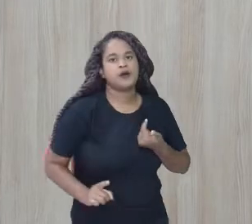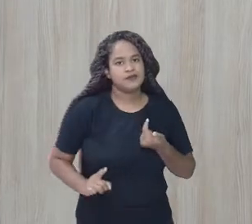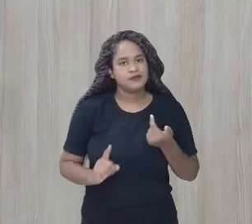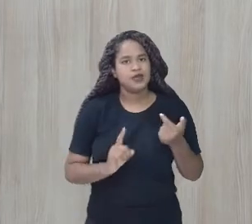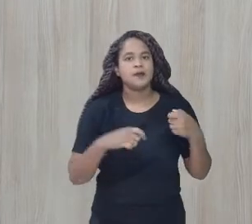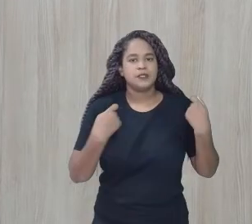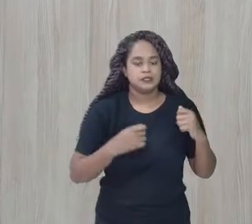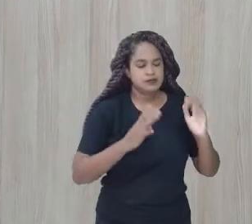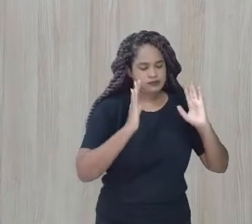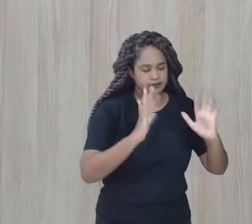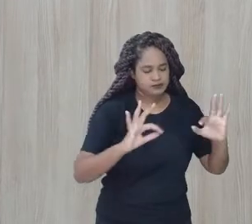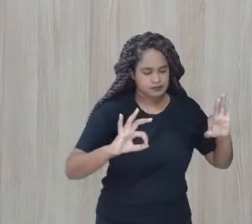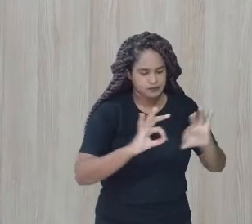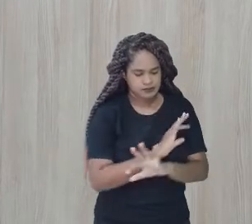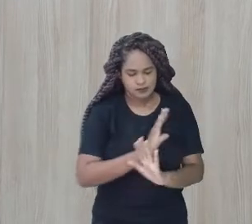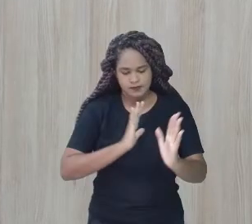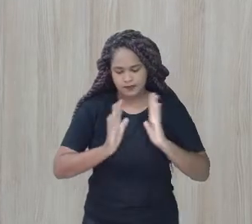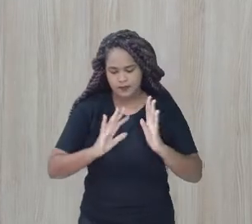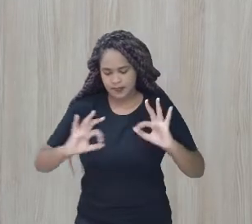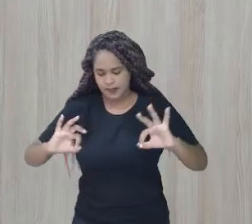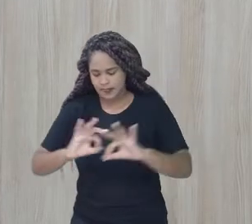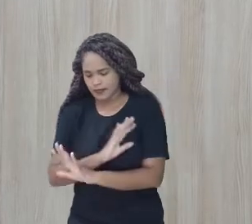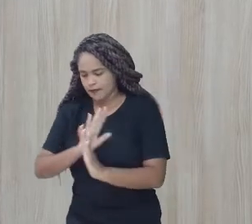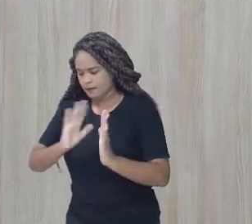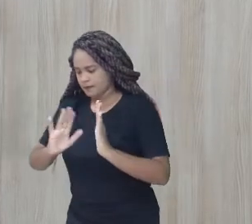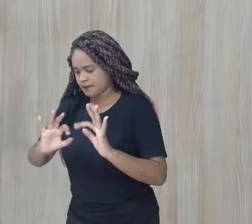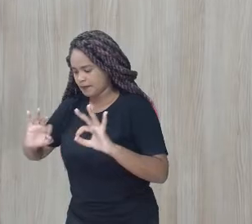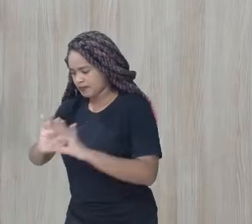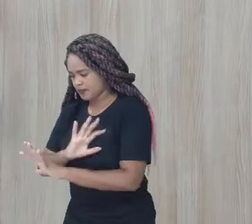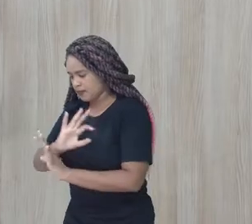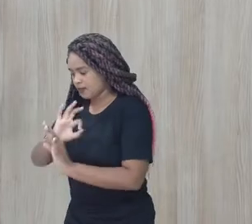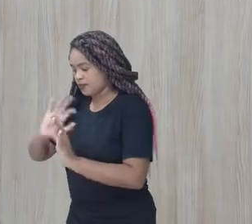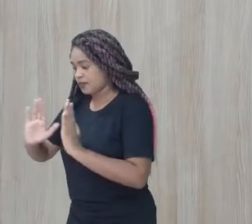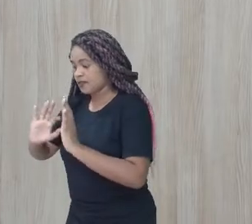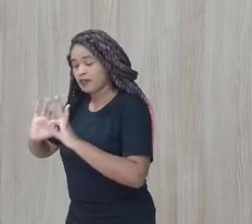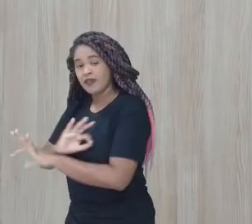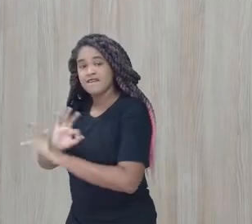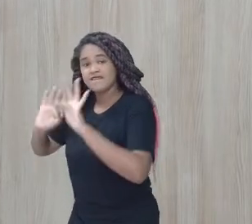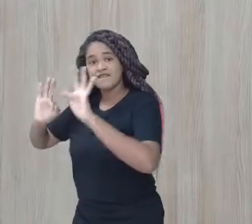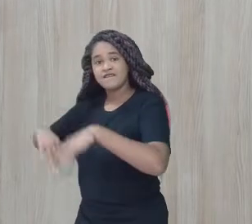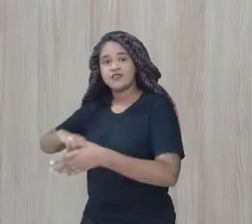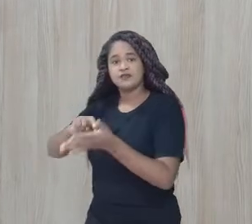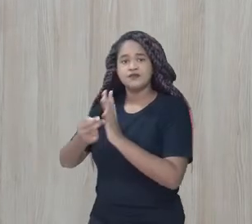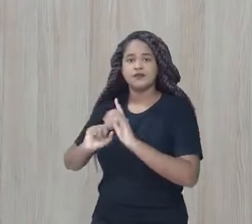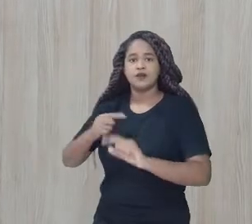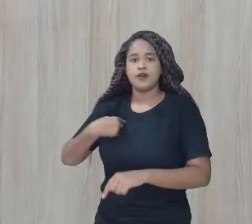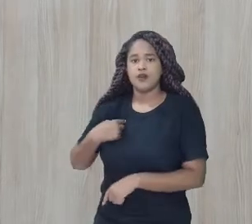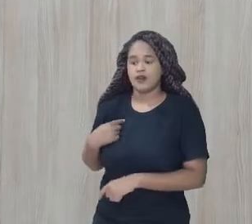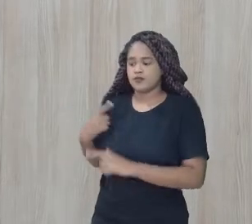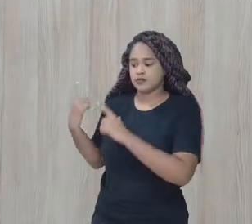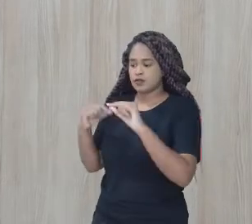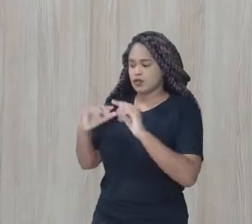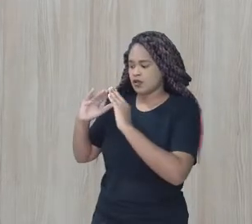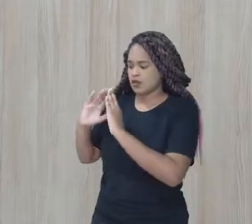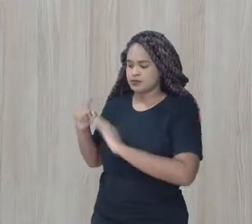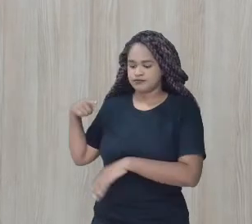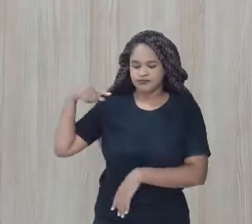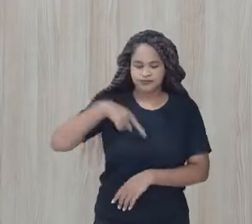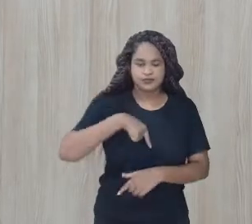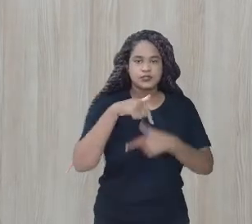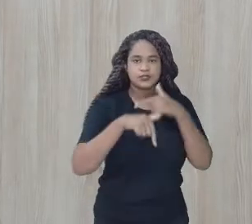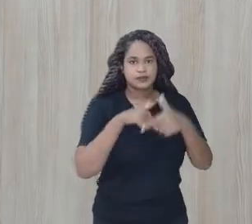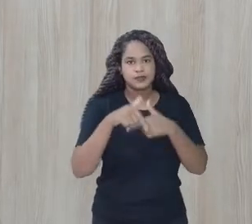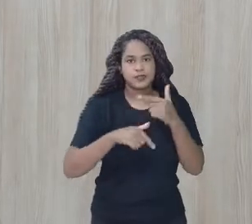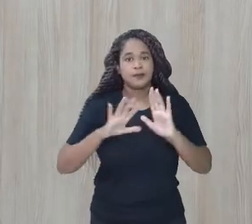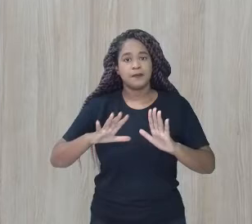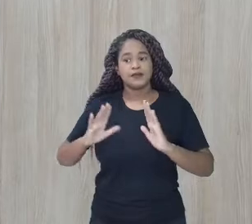para compor a resolução do problema inteiro, que eu sair de casa e vim trabalhar. Dentro dessa etapa, tem várias coisas aí dentro que a gente vai